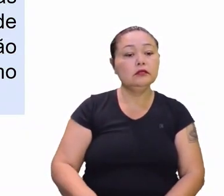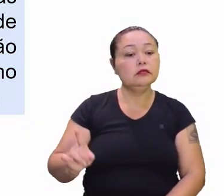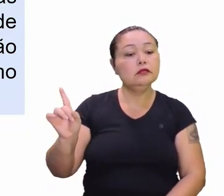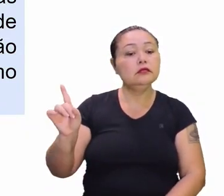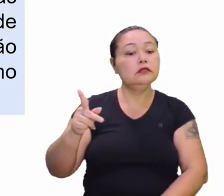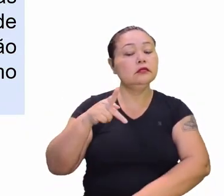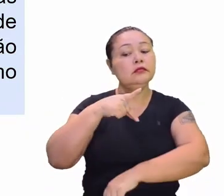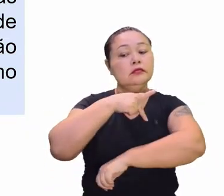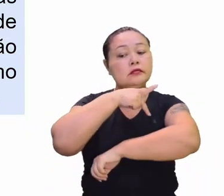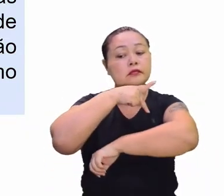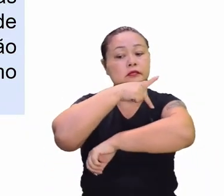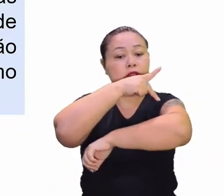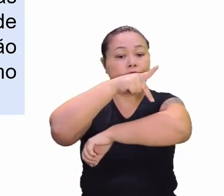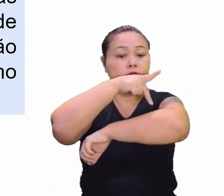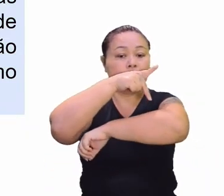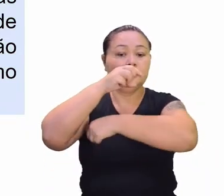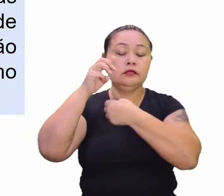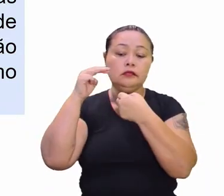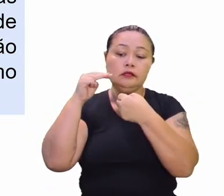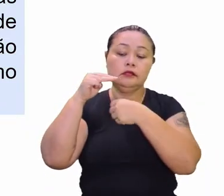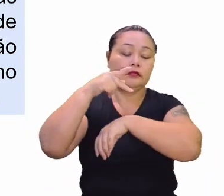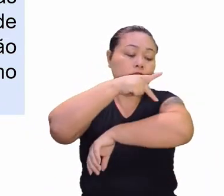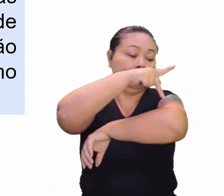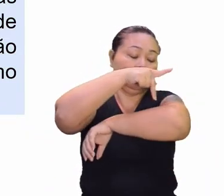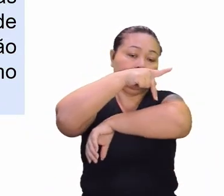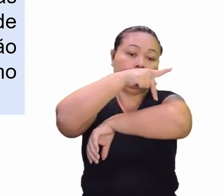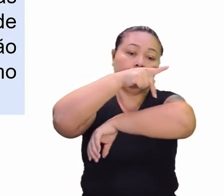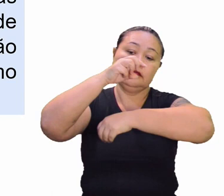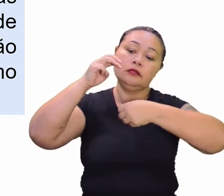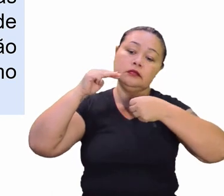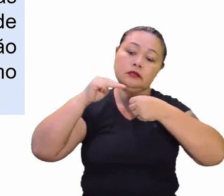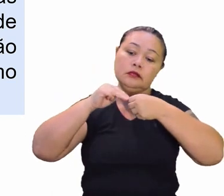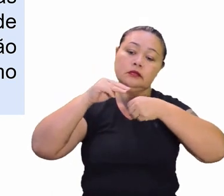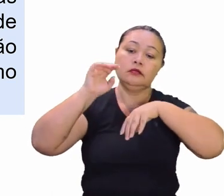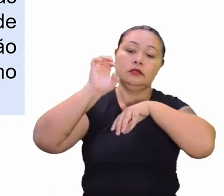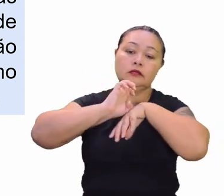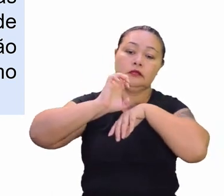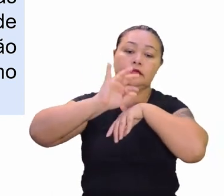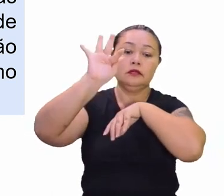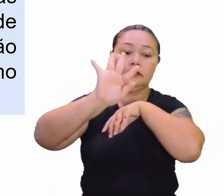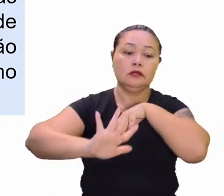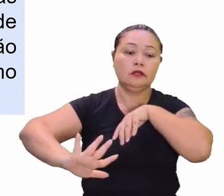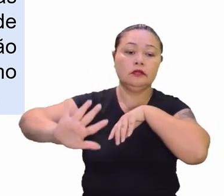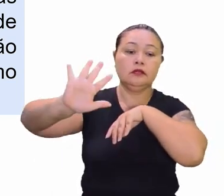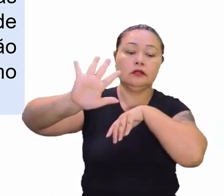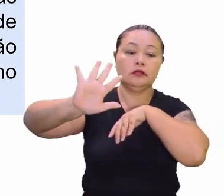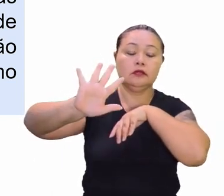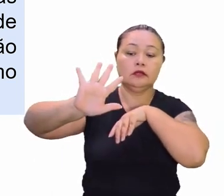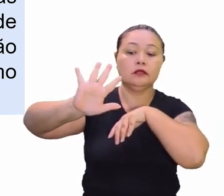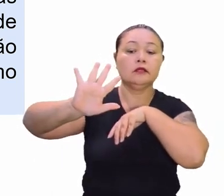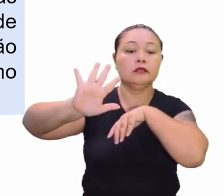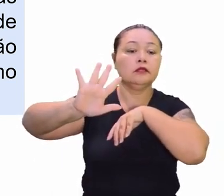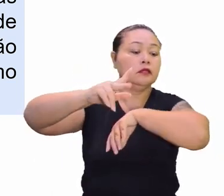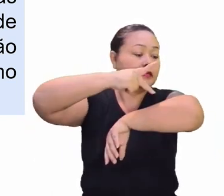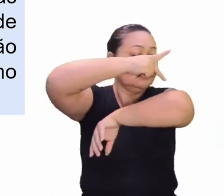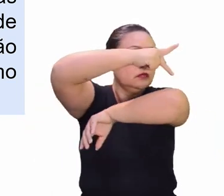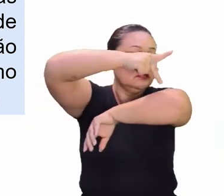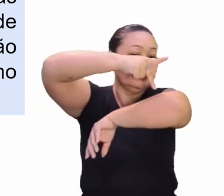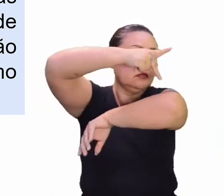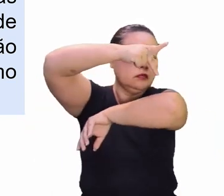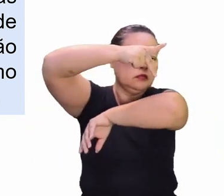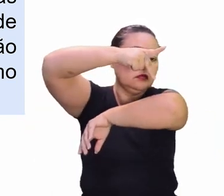Beleza, agora vamos falar dos parques municipais, estaduais, federais. Os